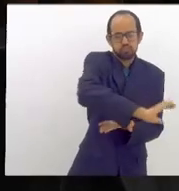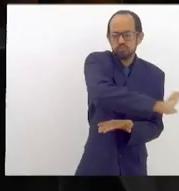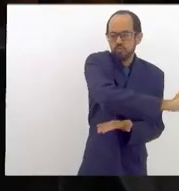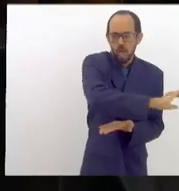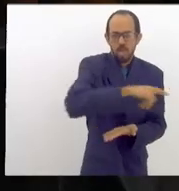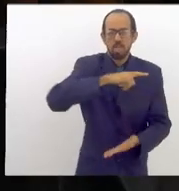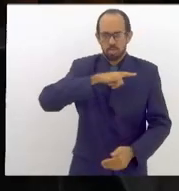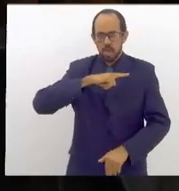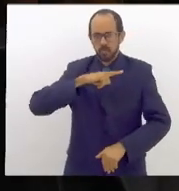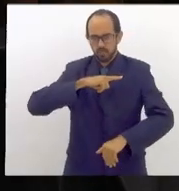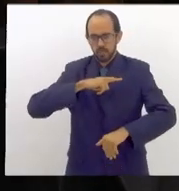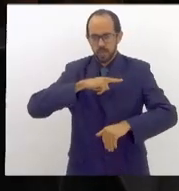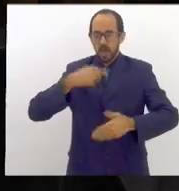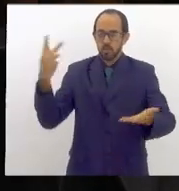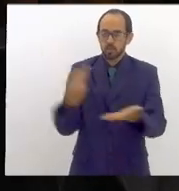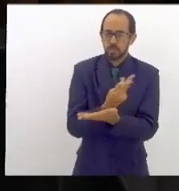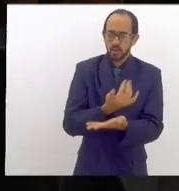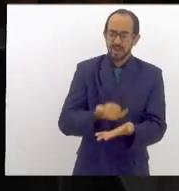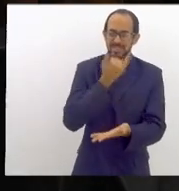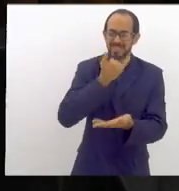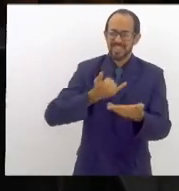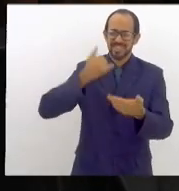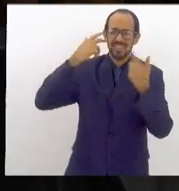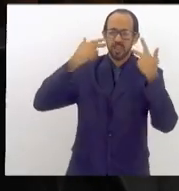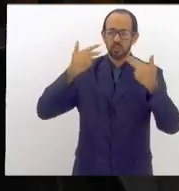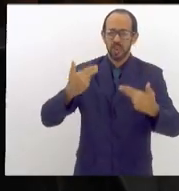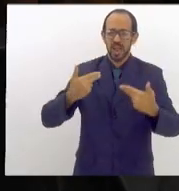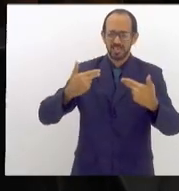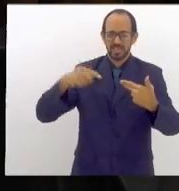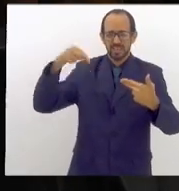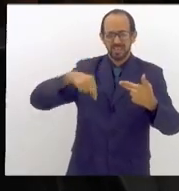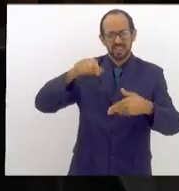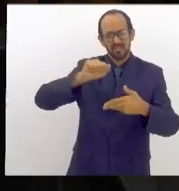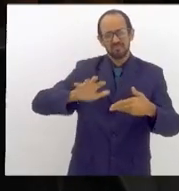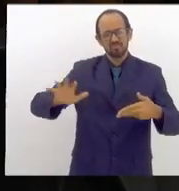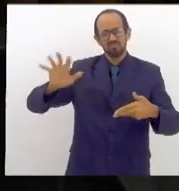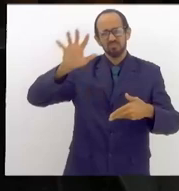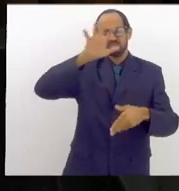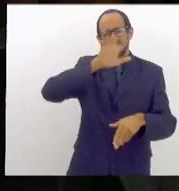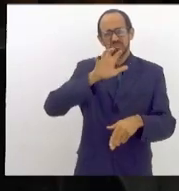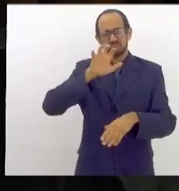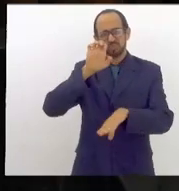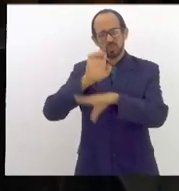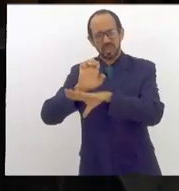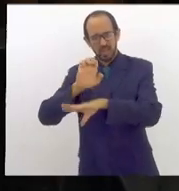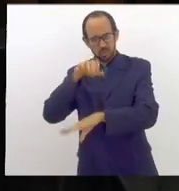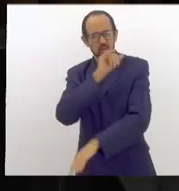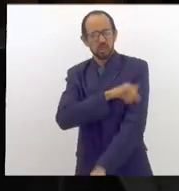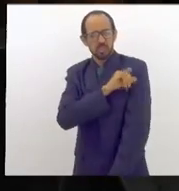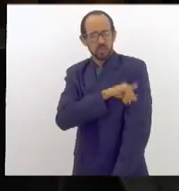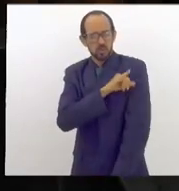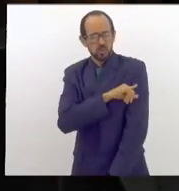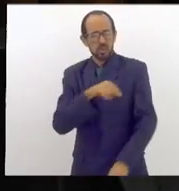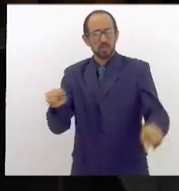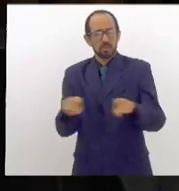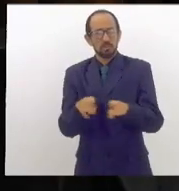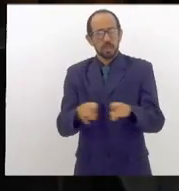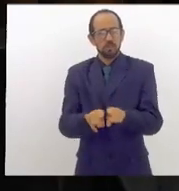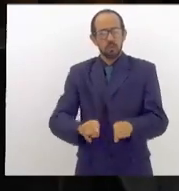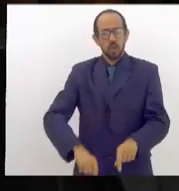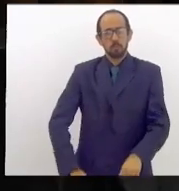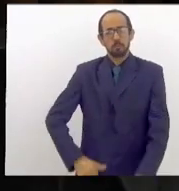tivemos catástrofes recentes em várias regiões do Estado do Rio de Janeiro e além da sensibilidade de ter sido o primeiro